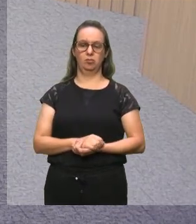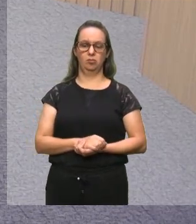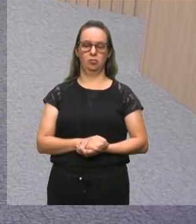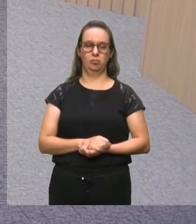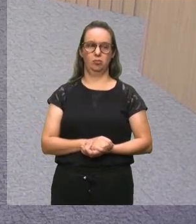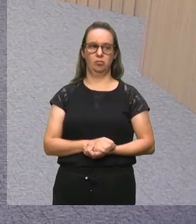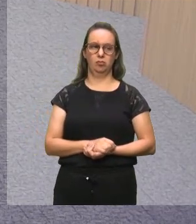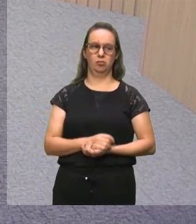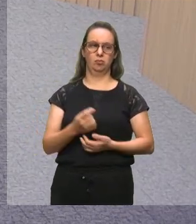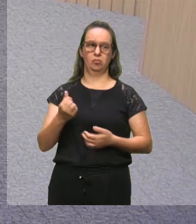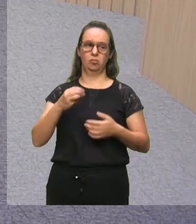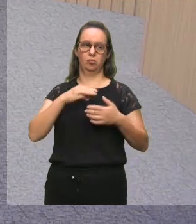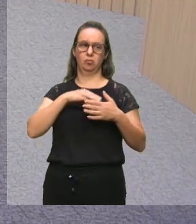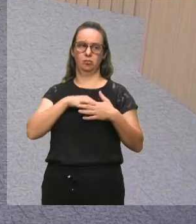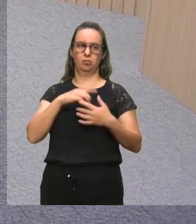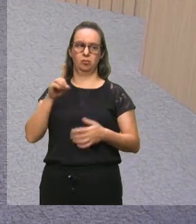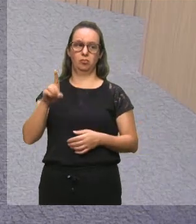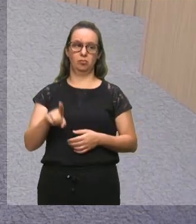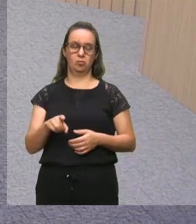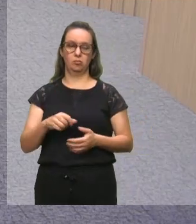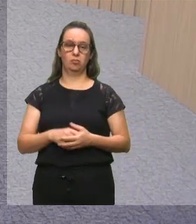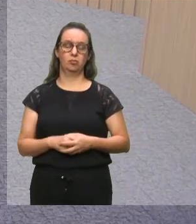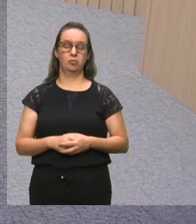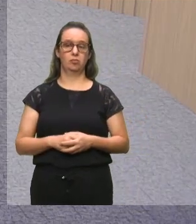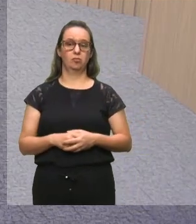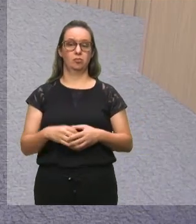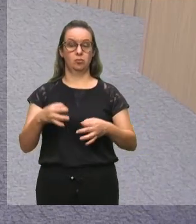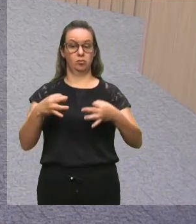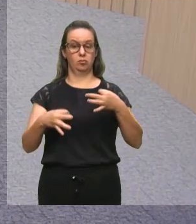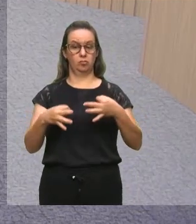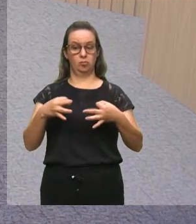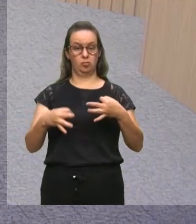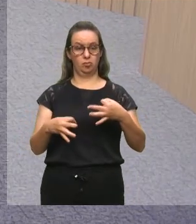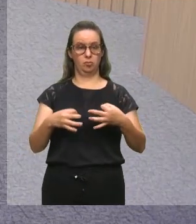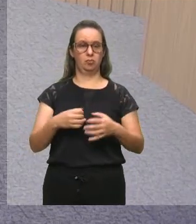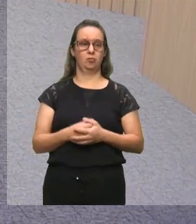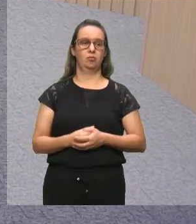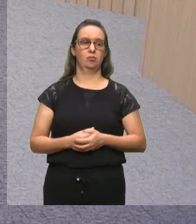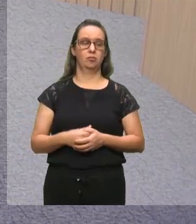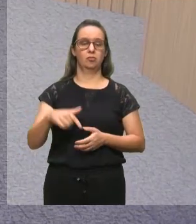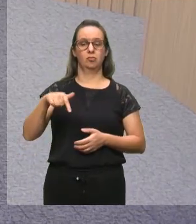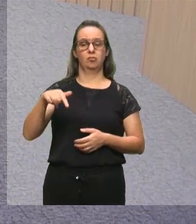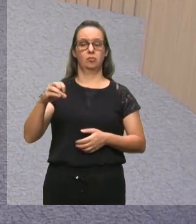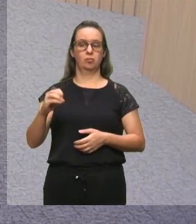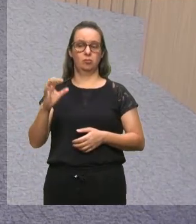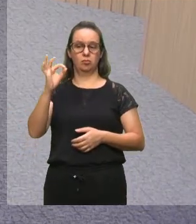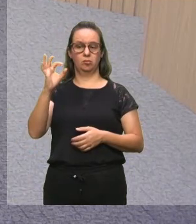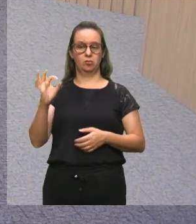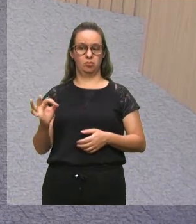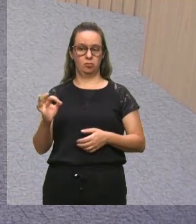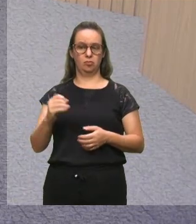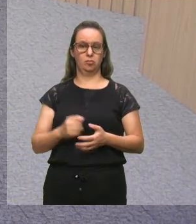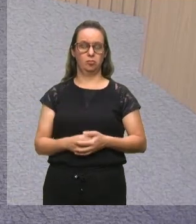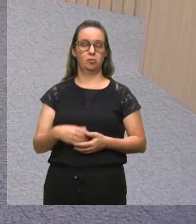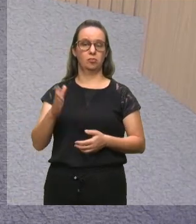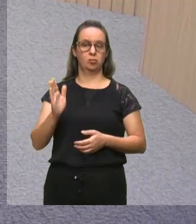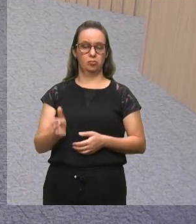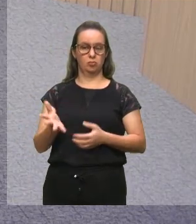Piso hoje é uma questão que está judicializada. Então, aproximadamente 70% dos professores recebem de maneira